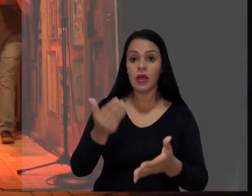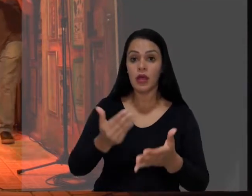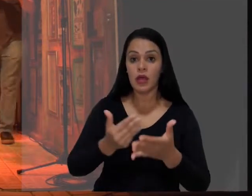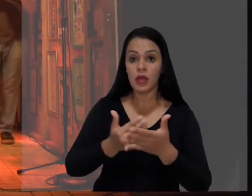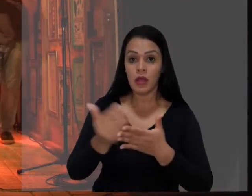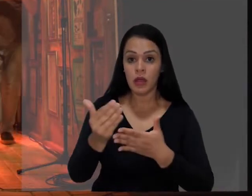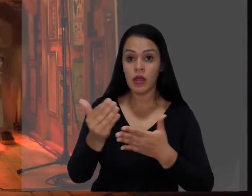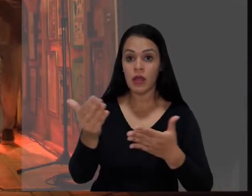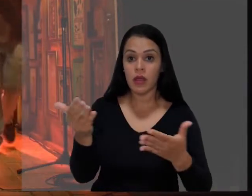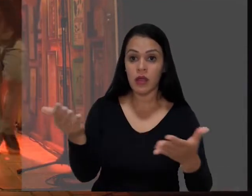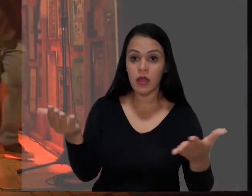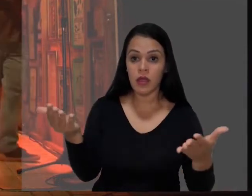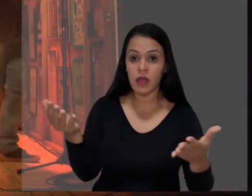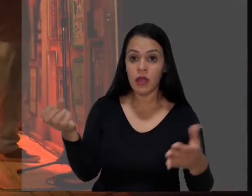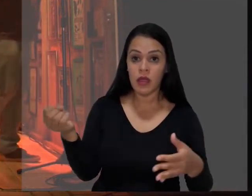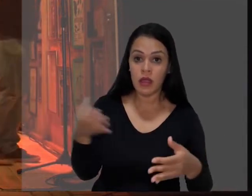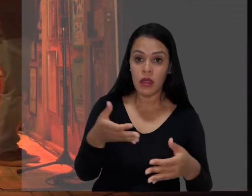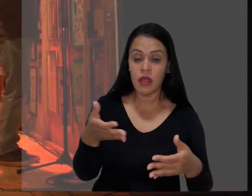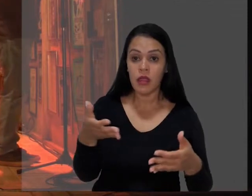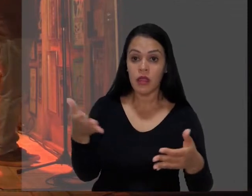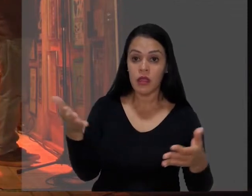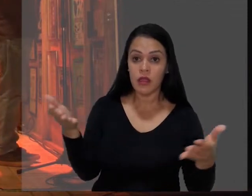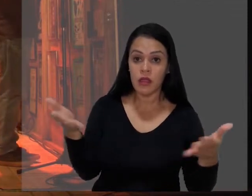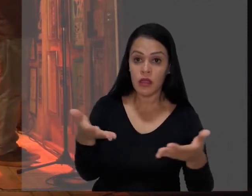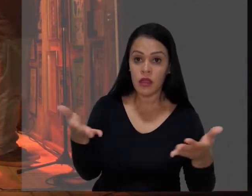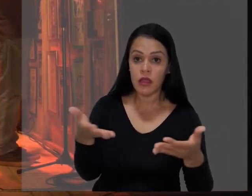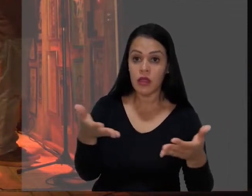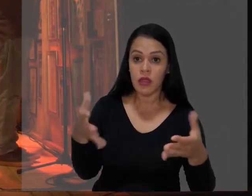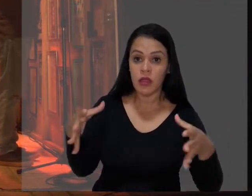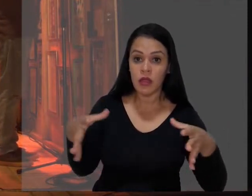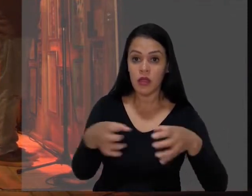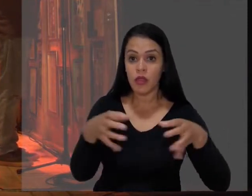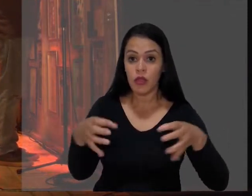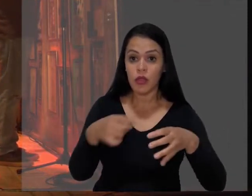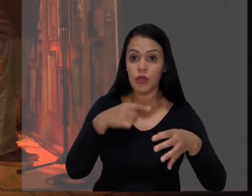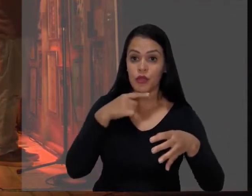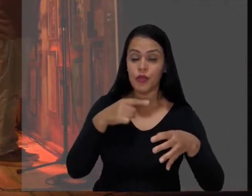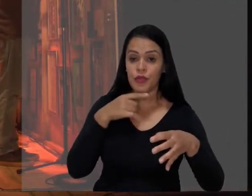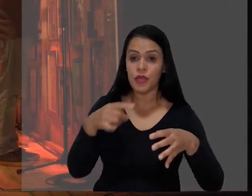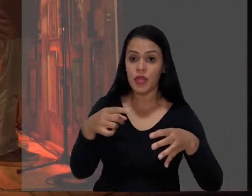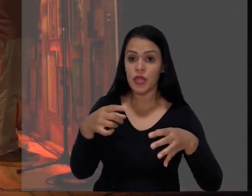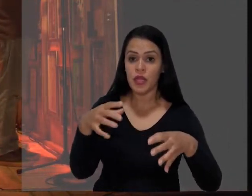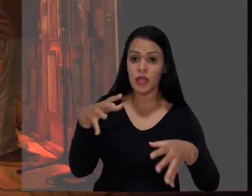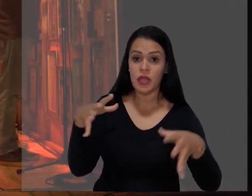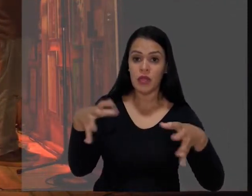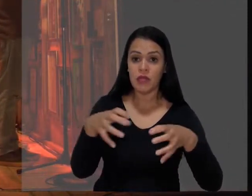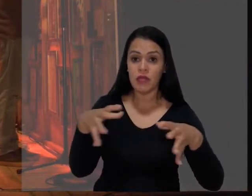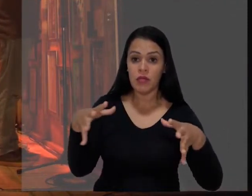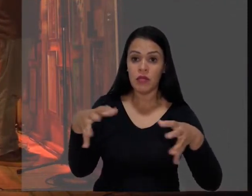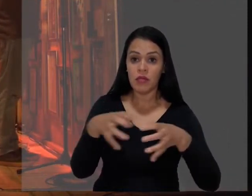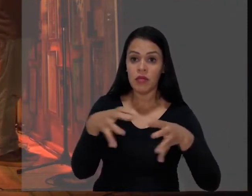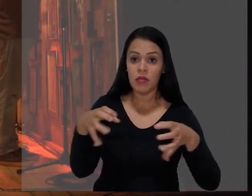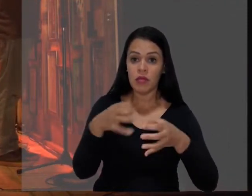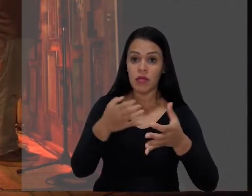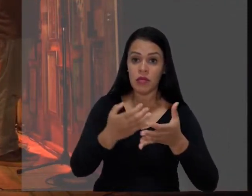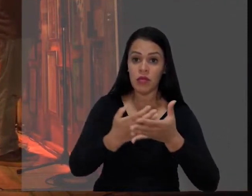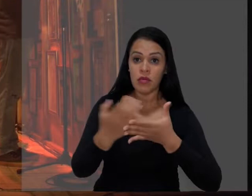novo. Em dúvida. Amassar o novo pão, com fermento antigo. Será que é começar de